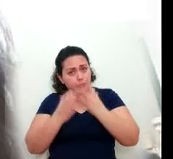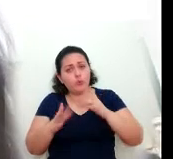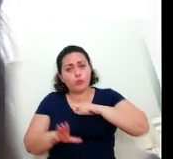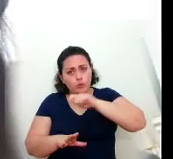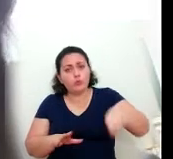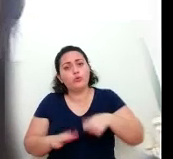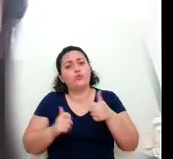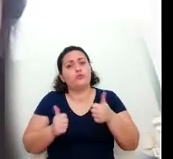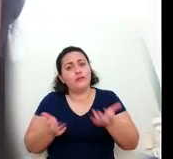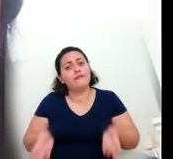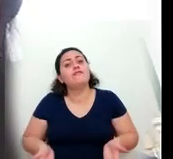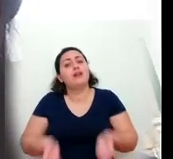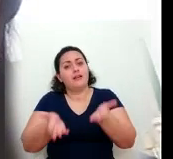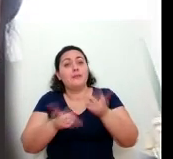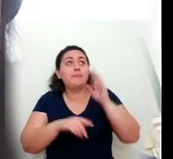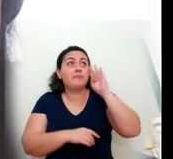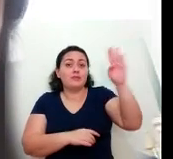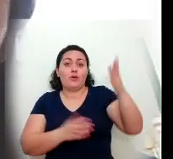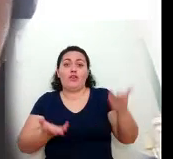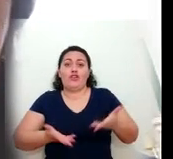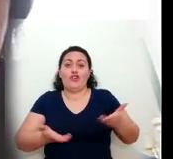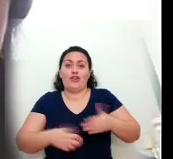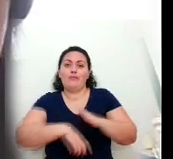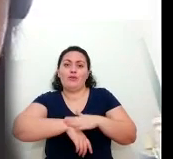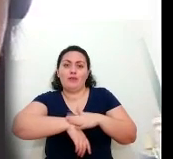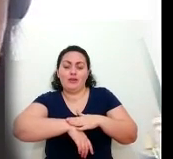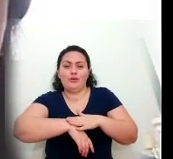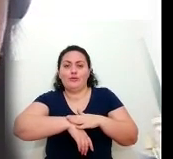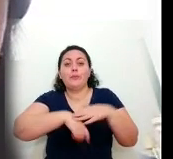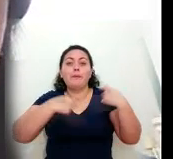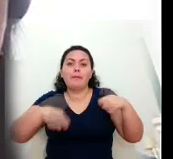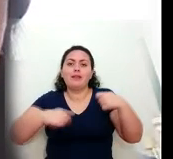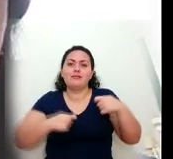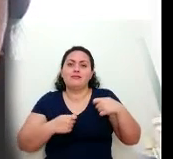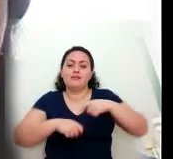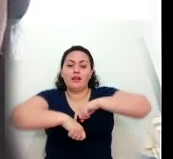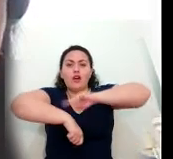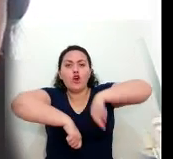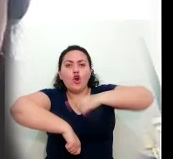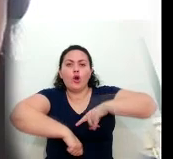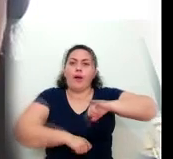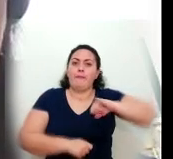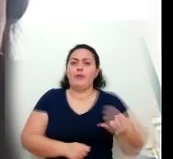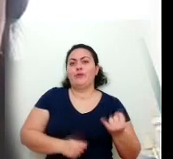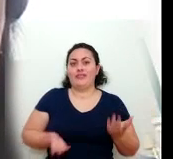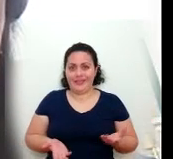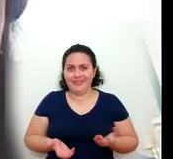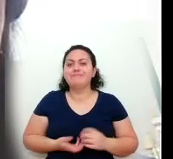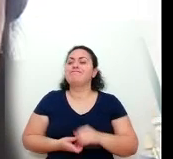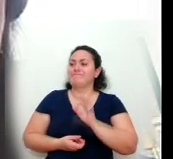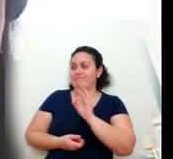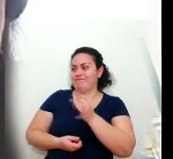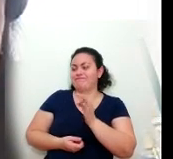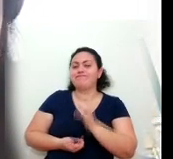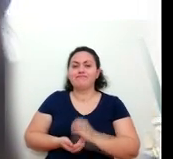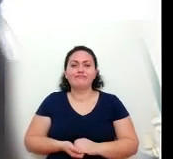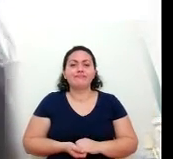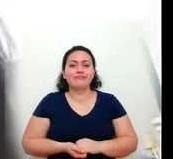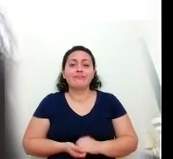bom, né? Pode ser, principalmente agora que a gente tem também que ocupar melhor o tempo,